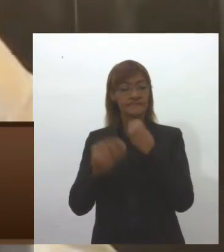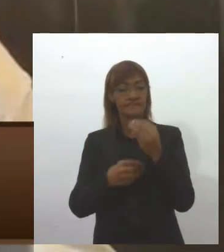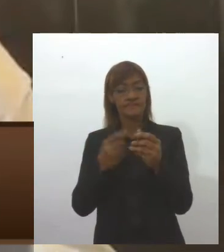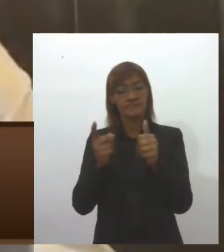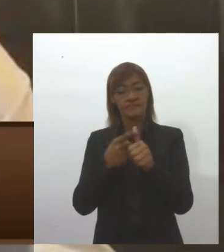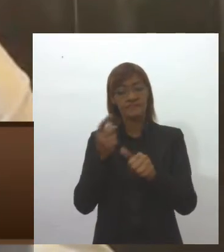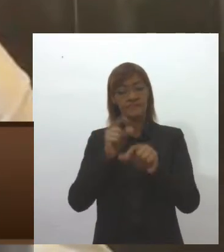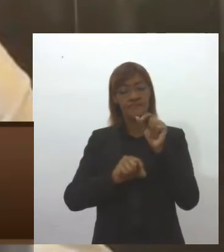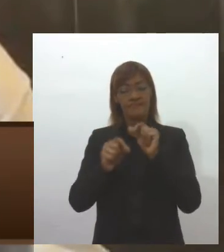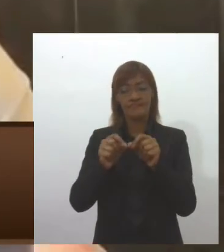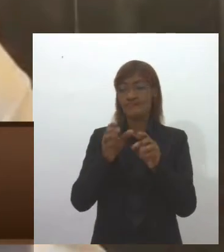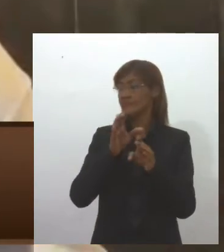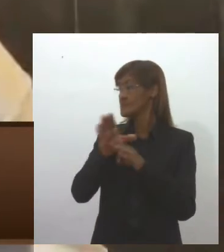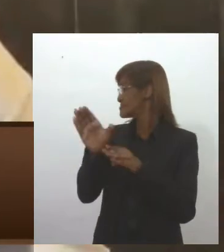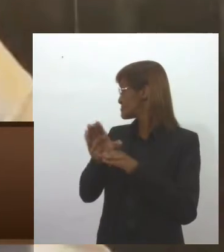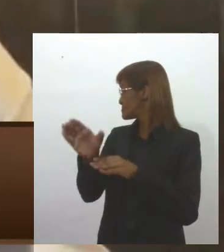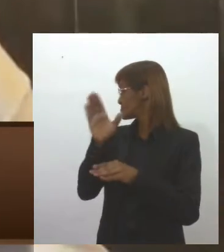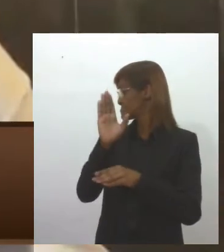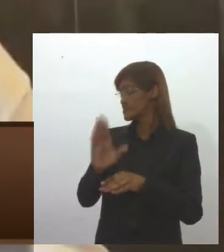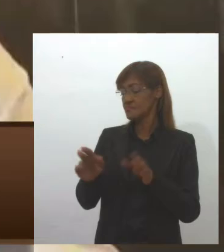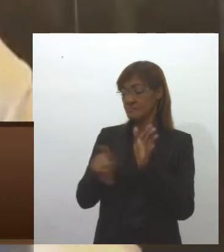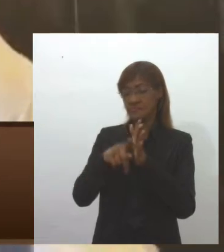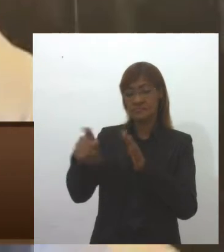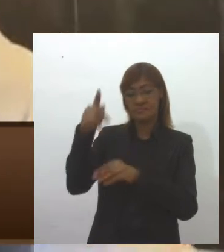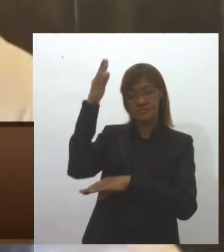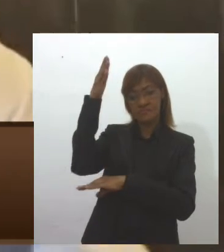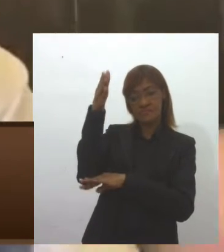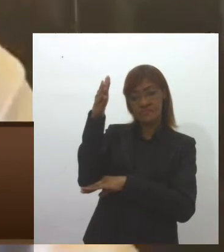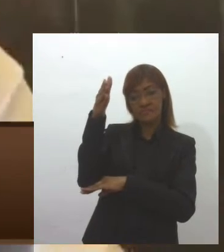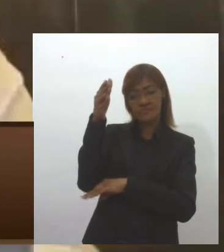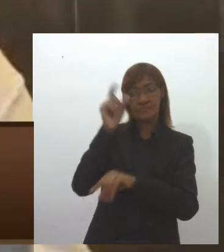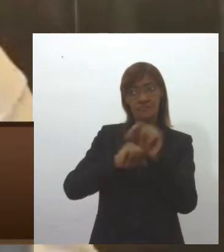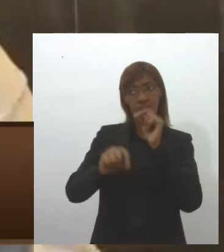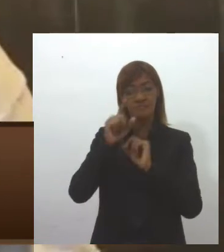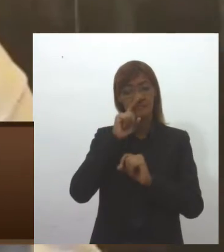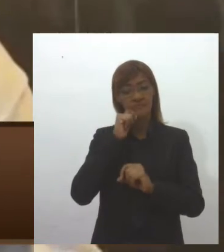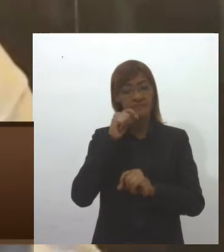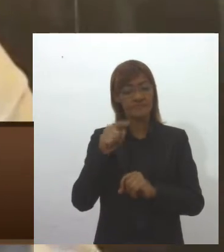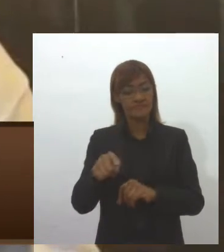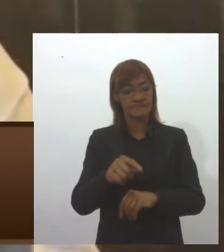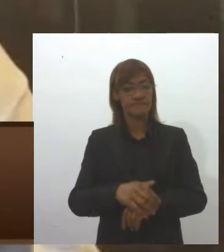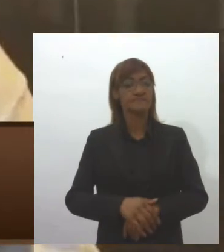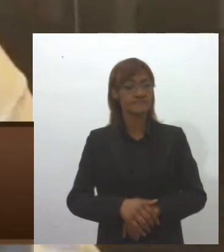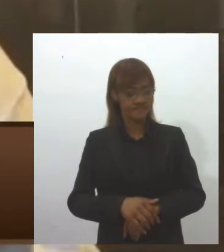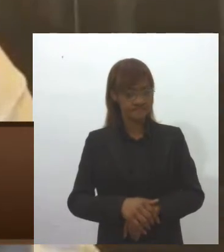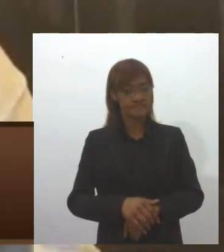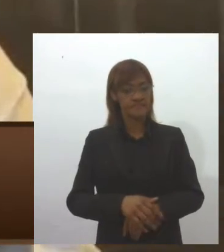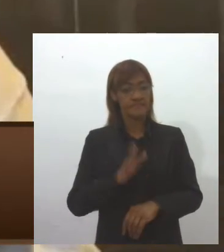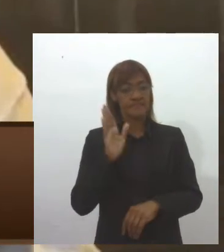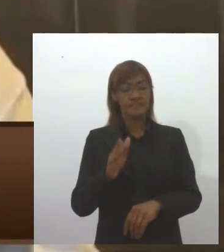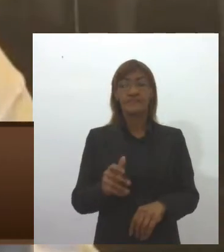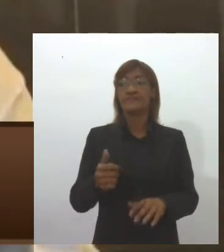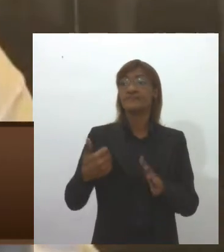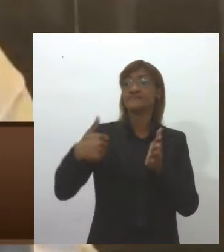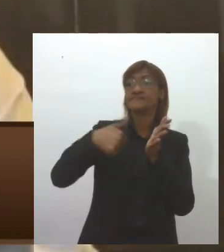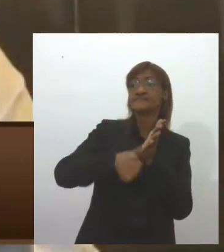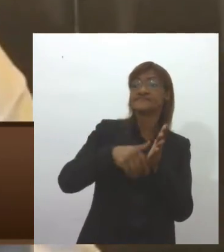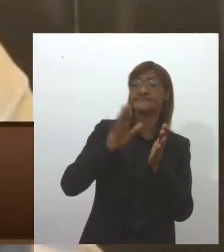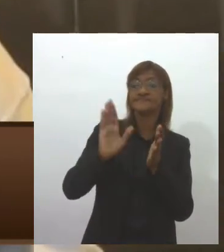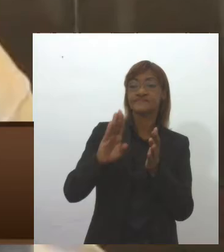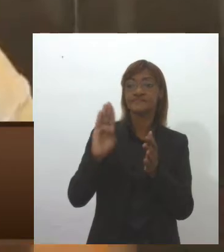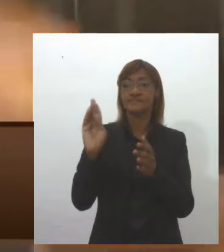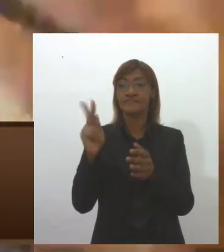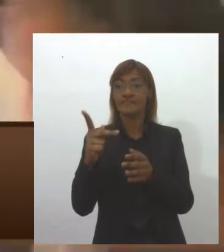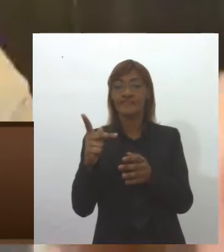E os hotéis é consequência, porque a pessoa quando faz uma reserva para Aracaju, aí tem lá um leque de opções de associados da BH, hoje são